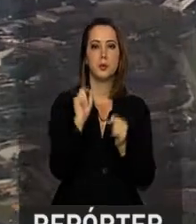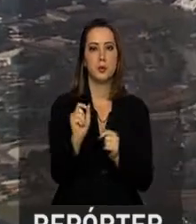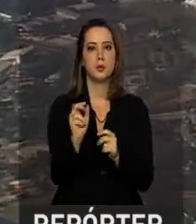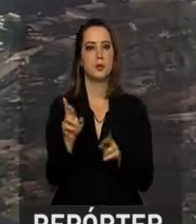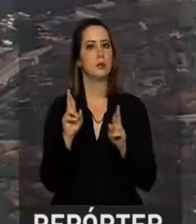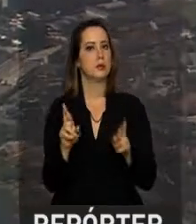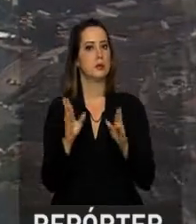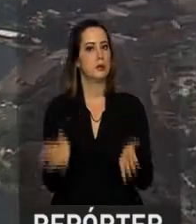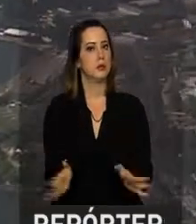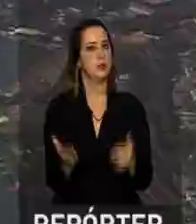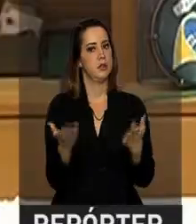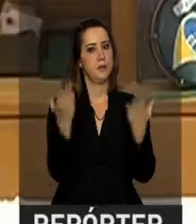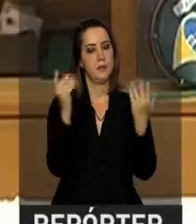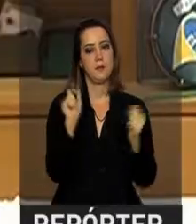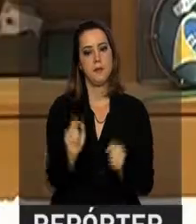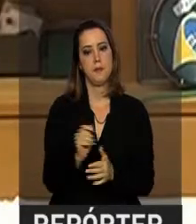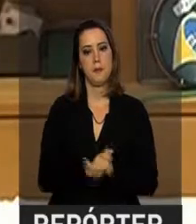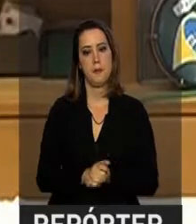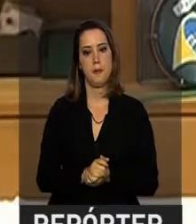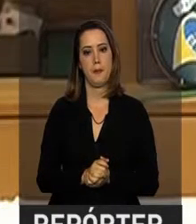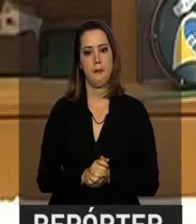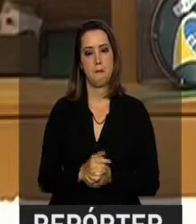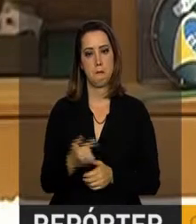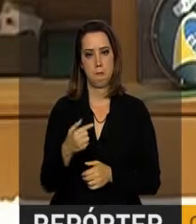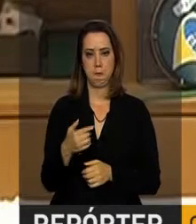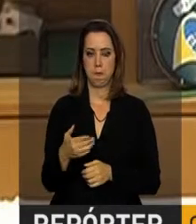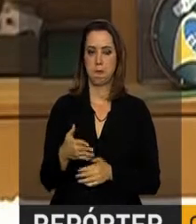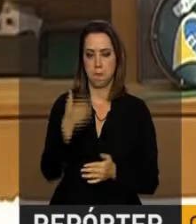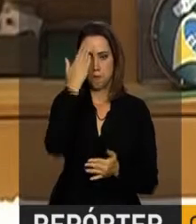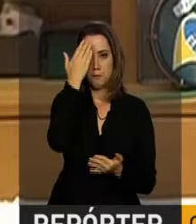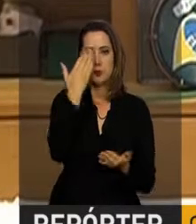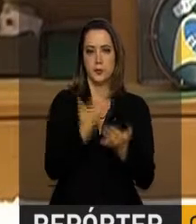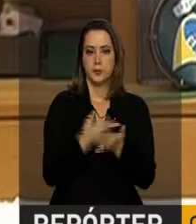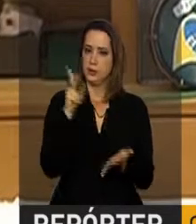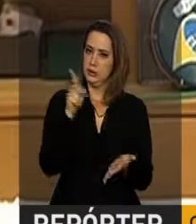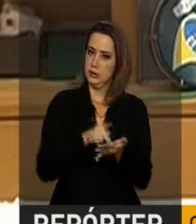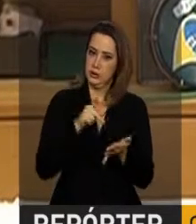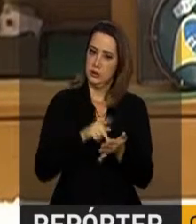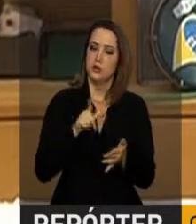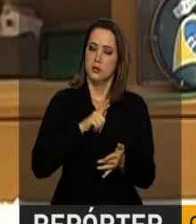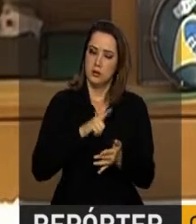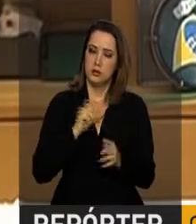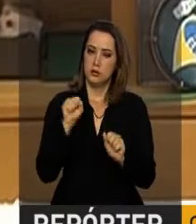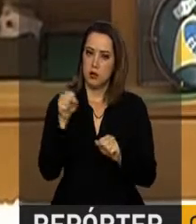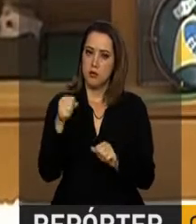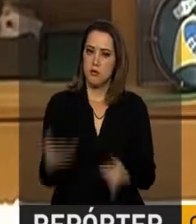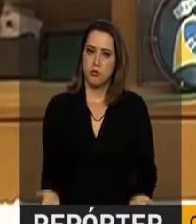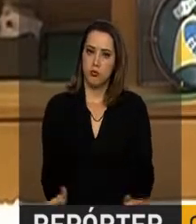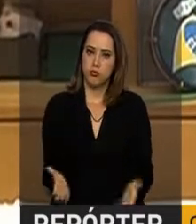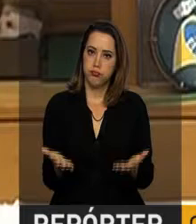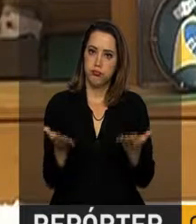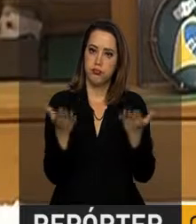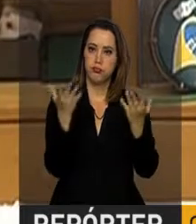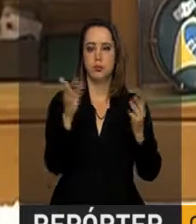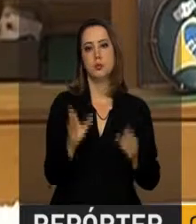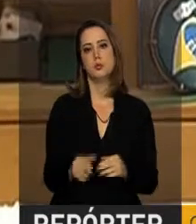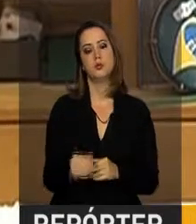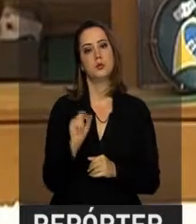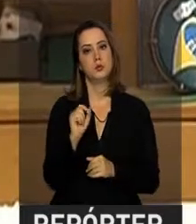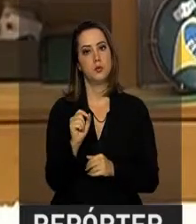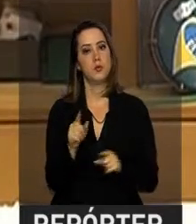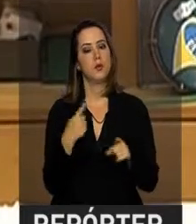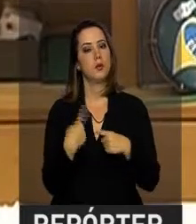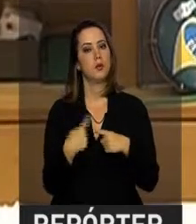expectativas de crescimento acredito realmente que vá ver um crescimento sim uma vez